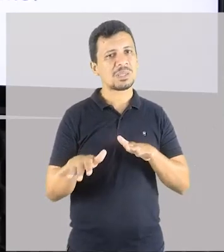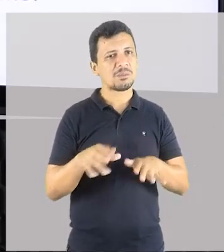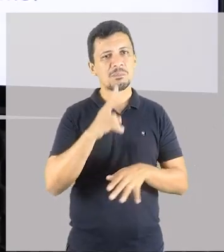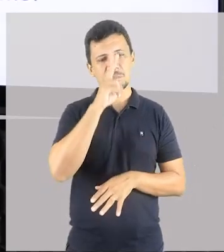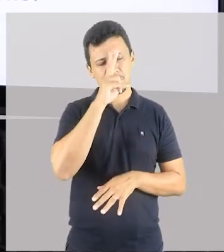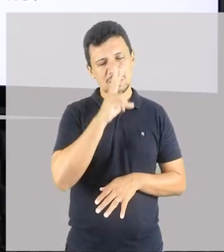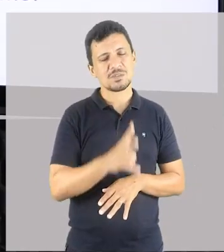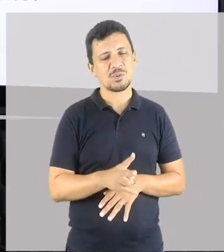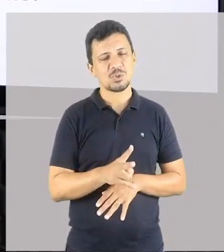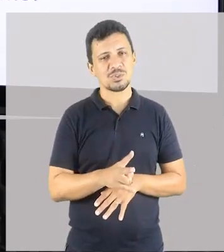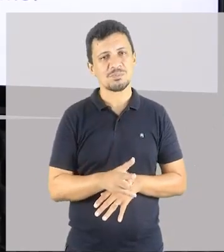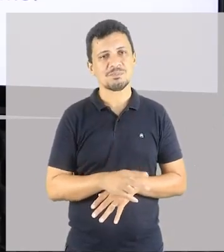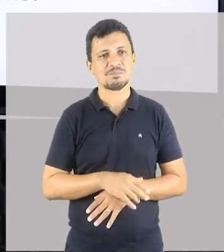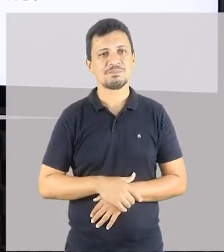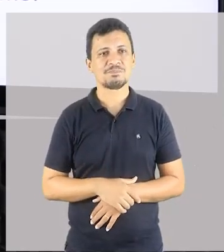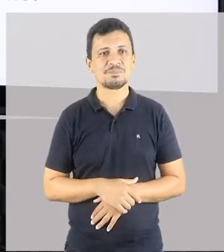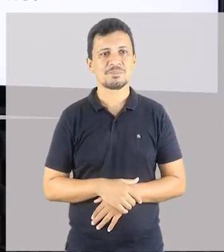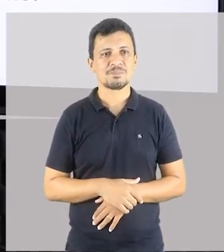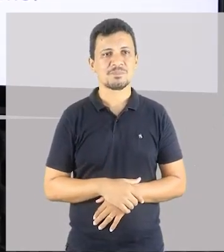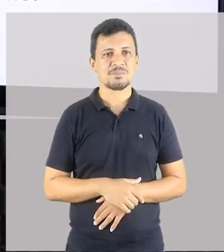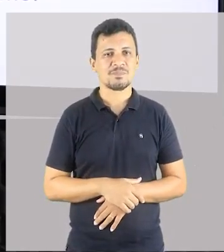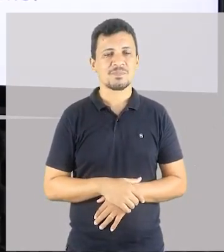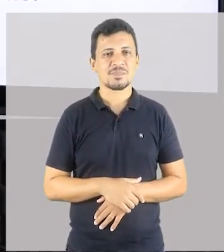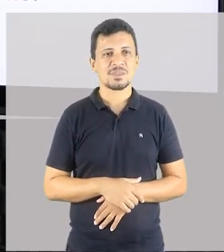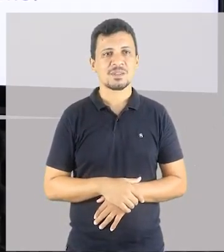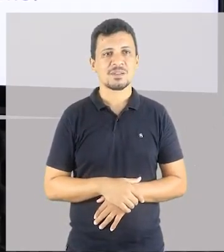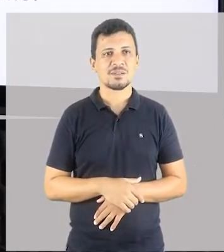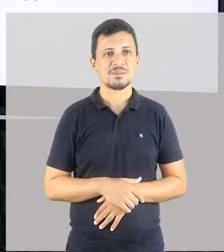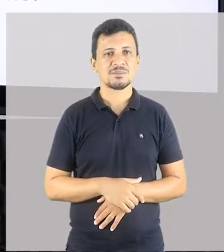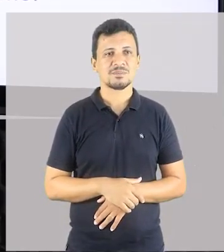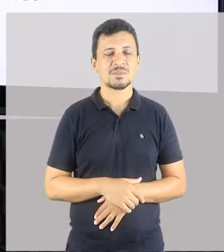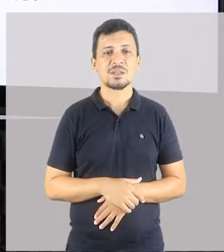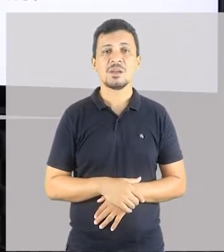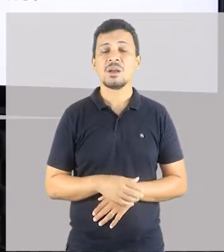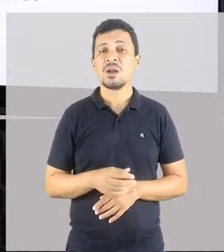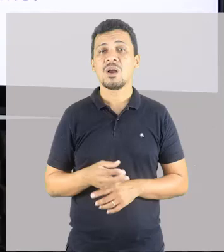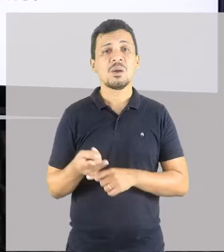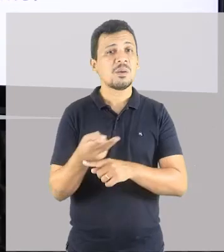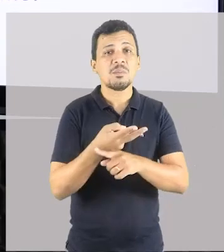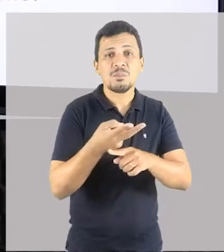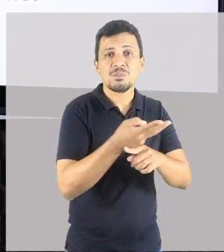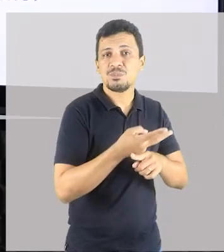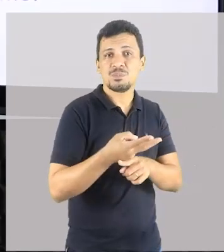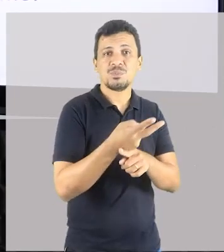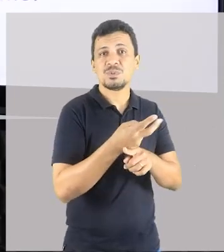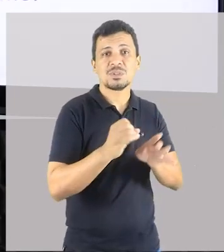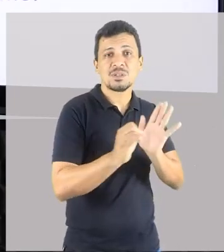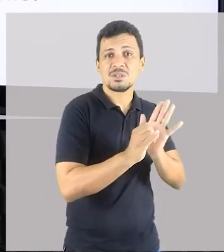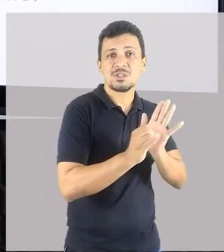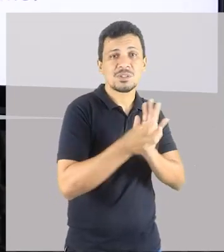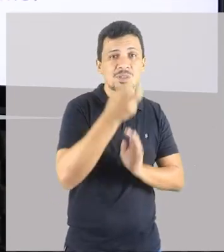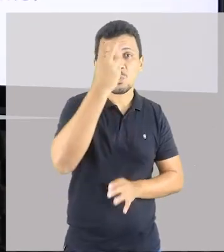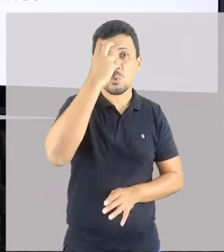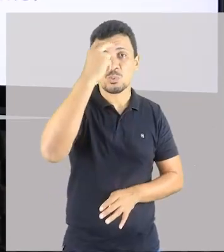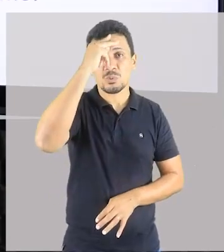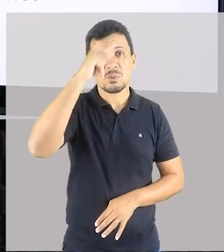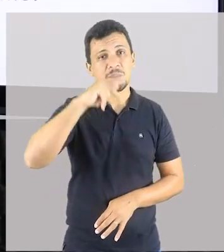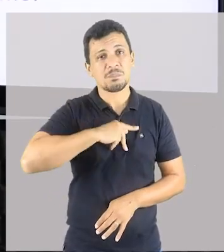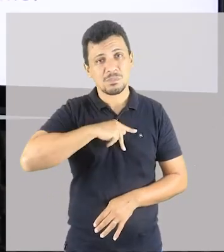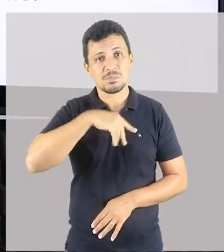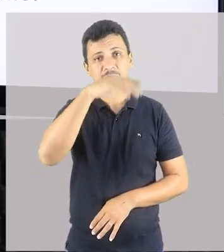fortes da fase modernista. Ok? Exatamente em busca da nossa identidade cultural. Tá? O